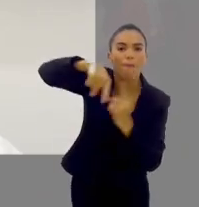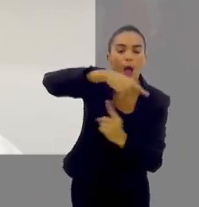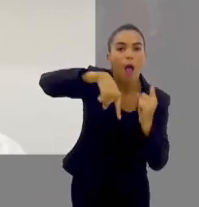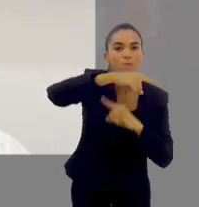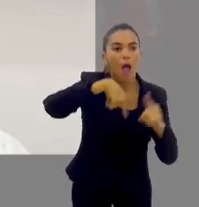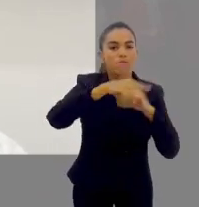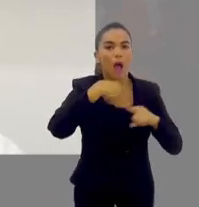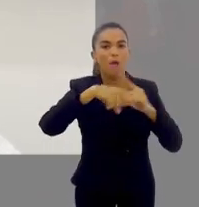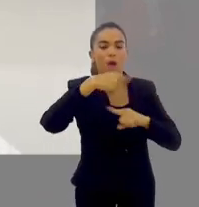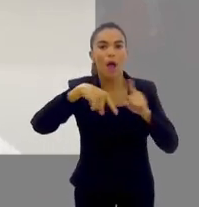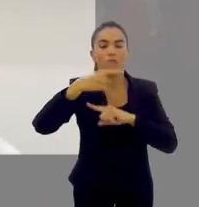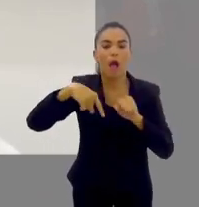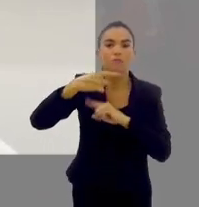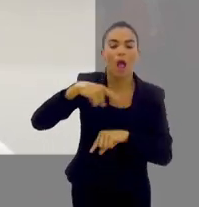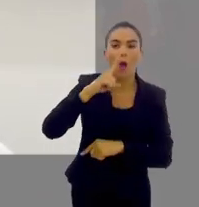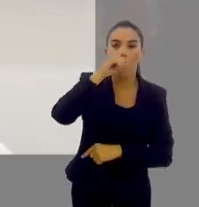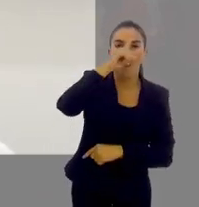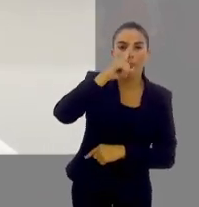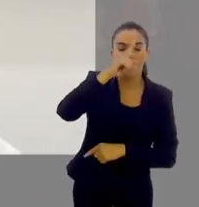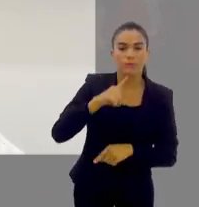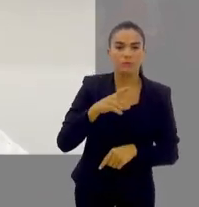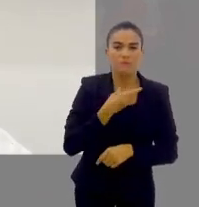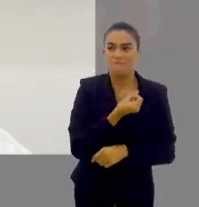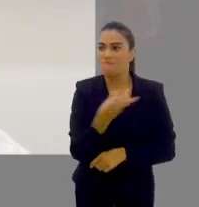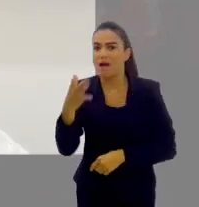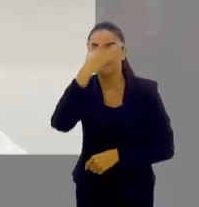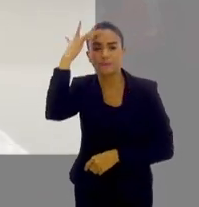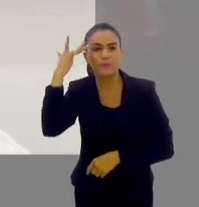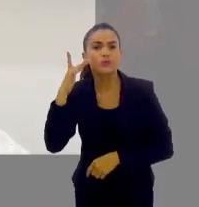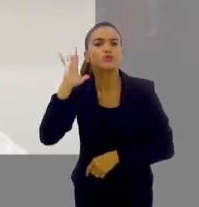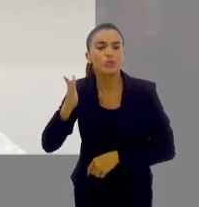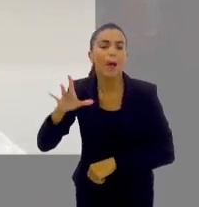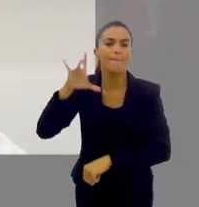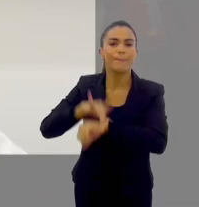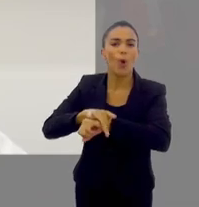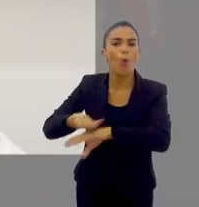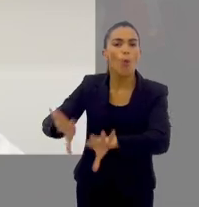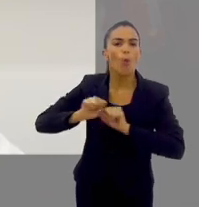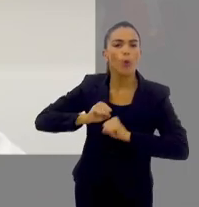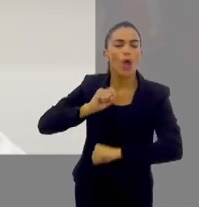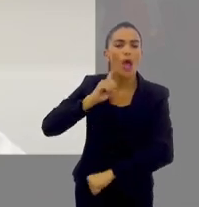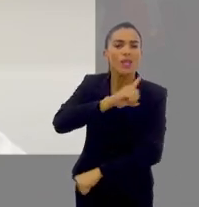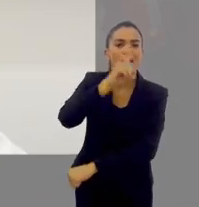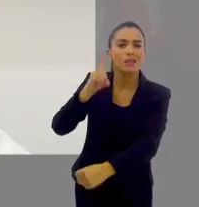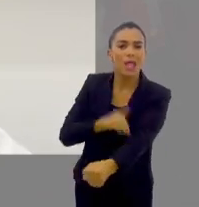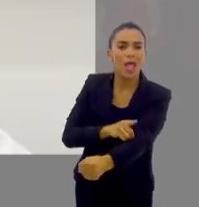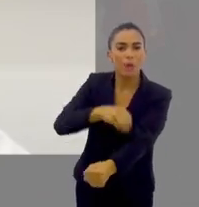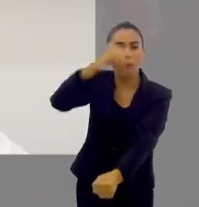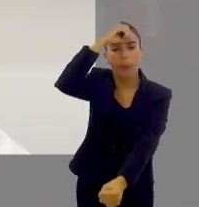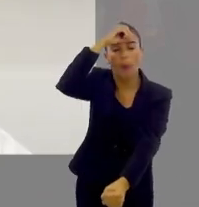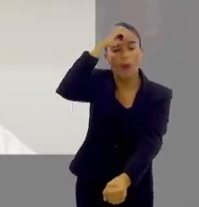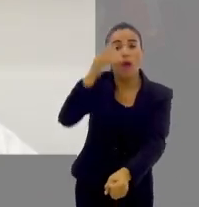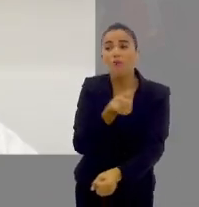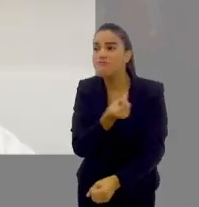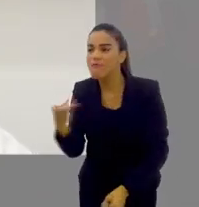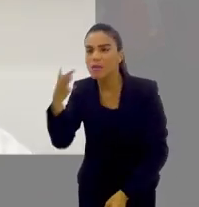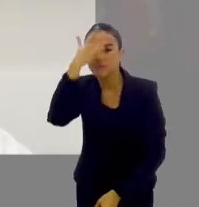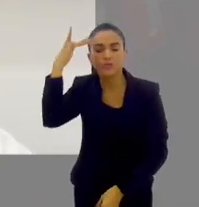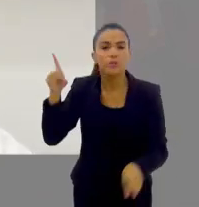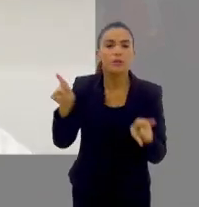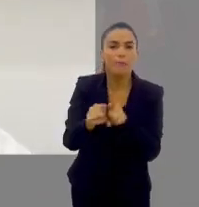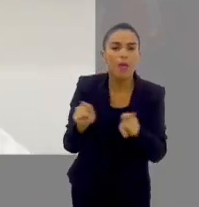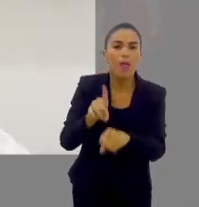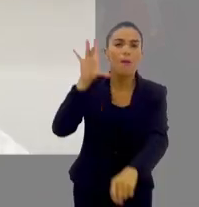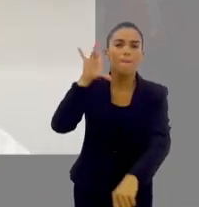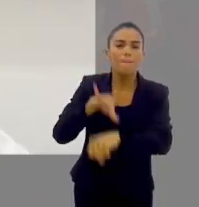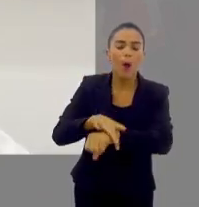né? Na hora, muitas pessoas vão ter dengue e não vão saber, muitas pessoas terão dengue e vão saber, e muitas pessoas vão